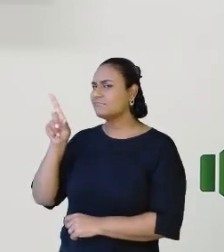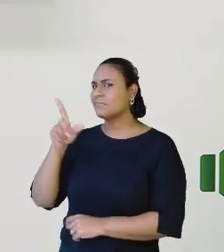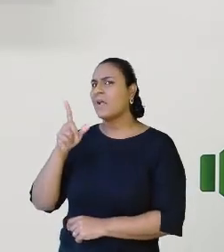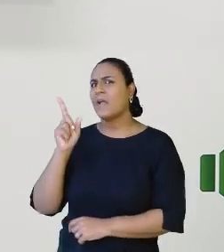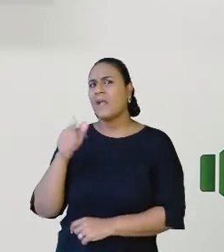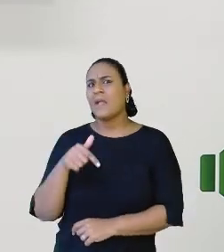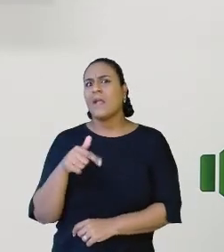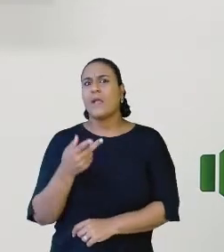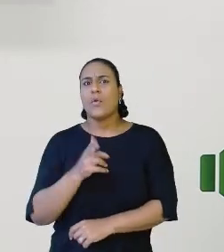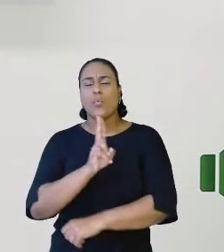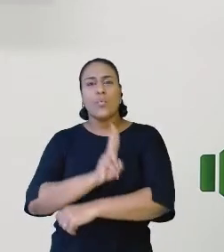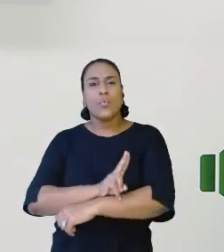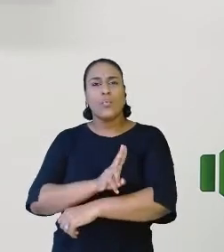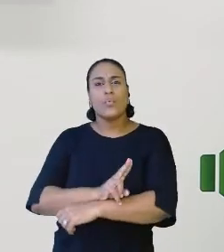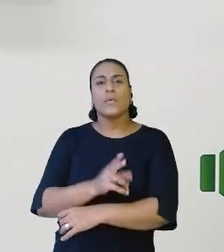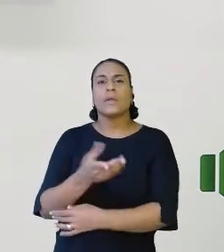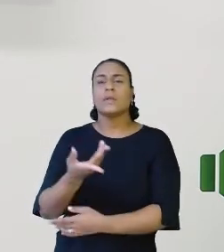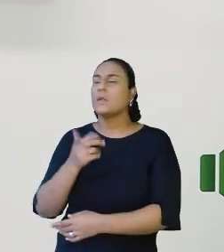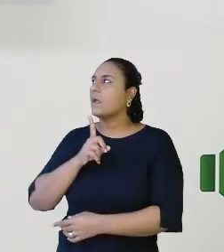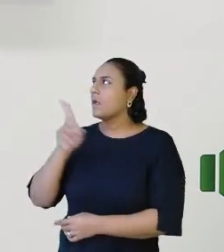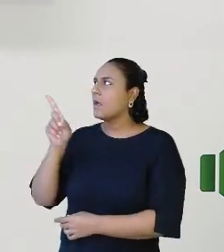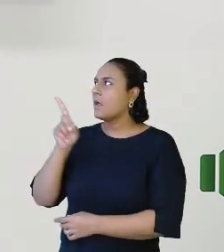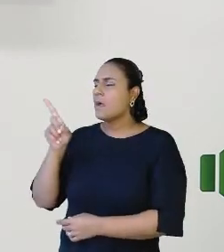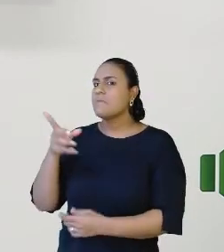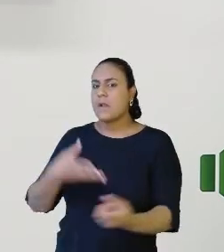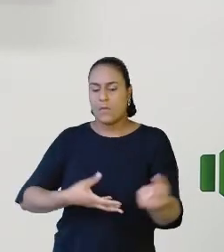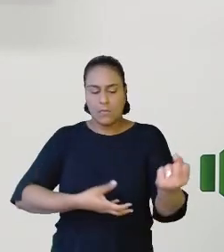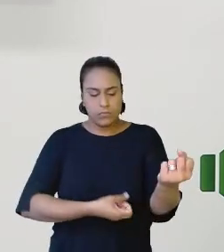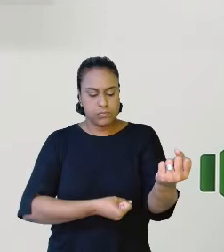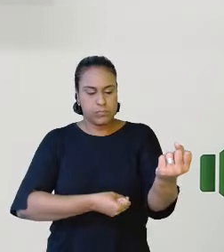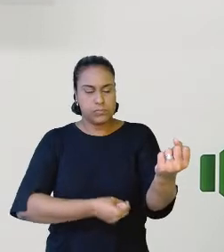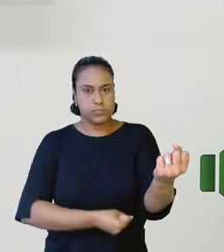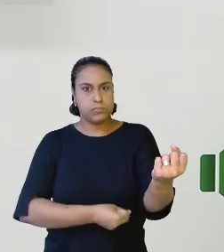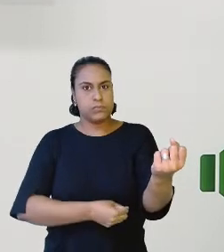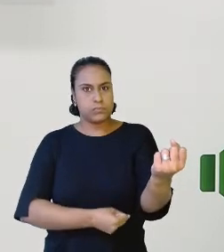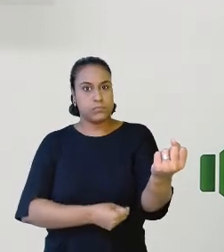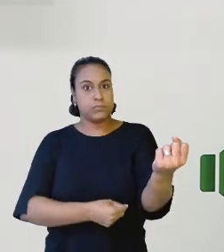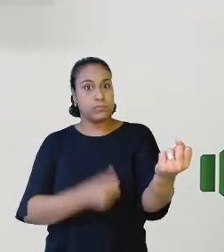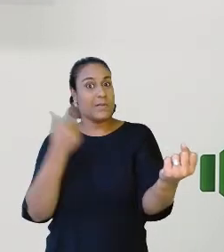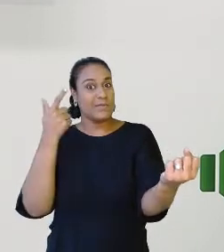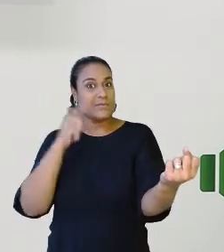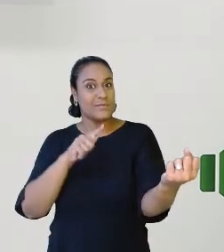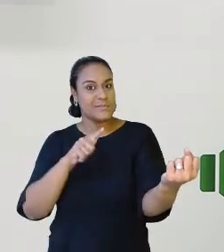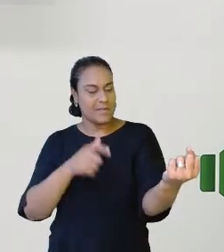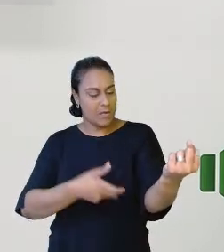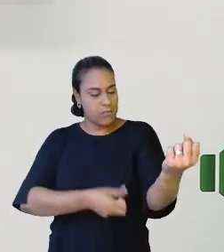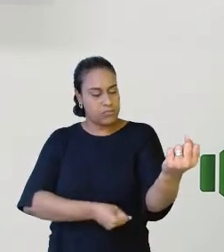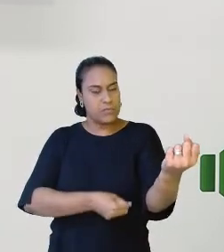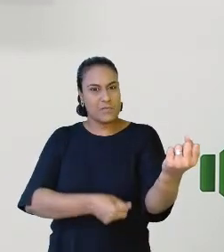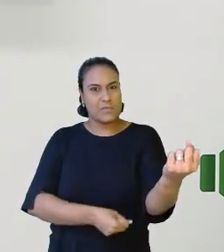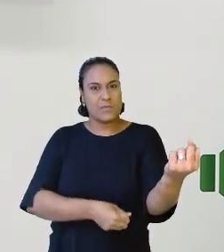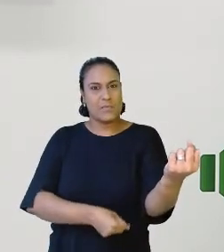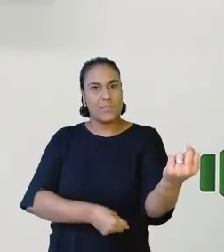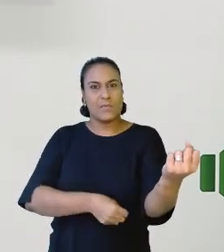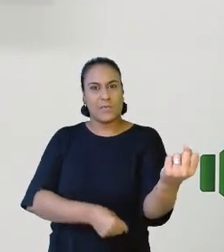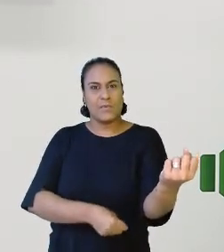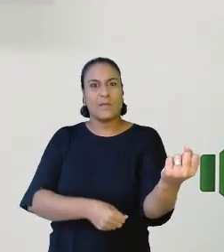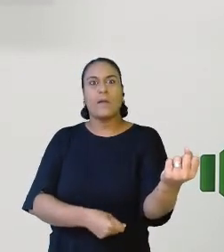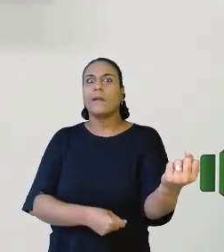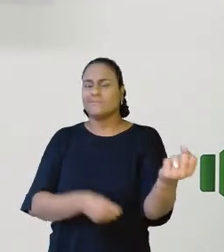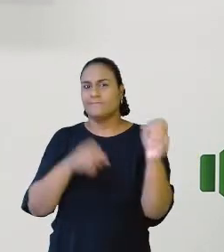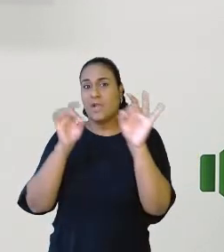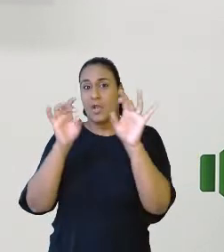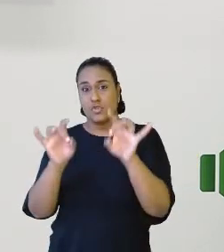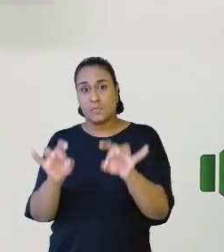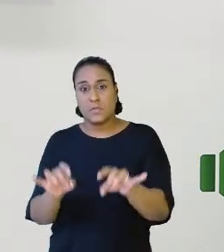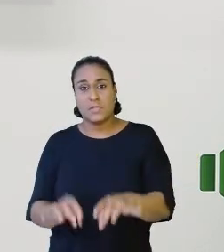de medida convencional para aferir a pressão. Então a gente tem uma unidade de medida